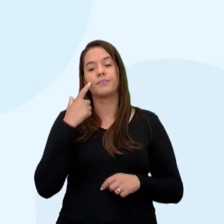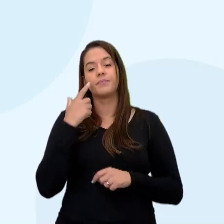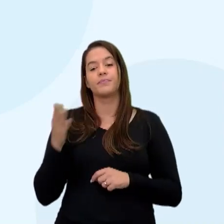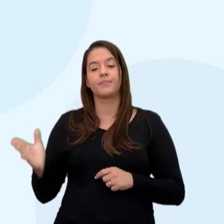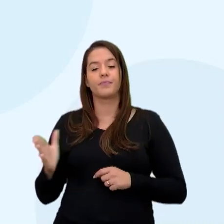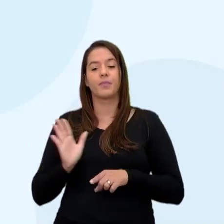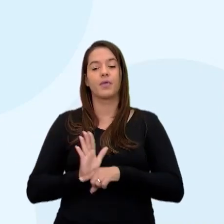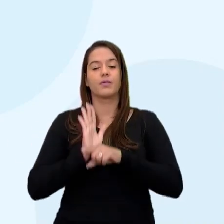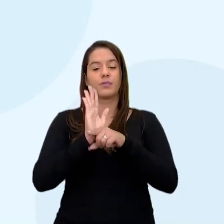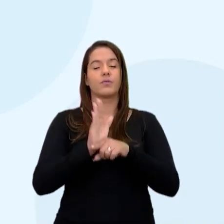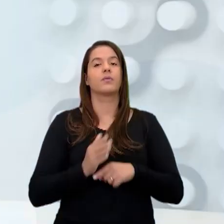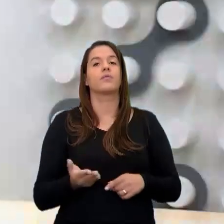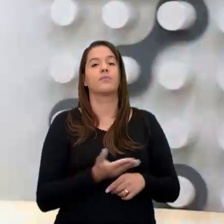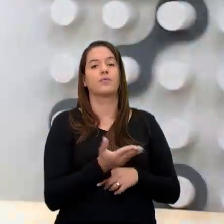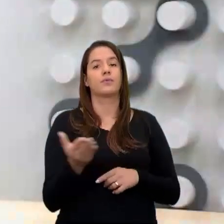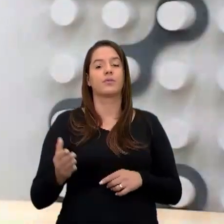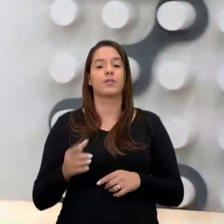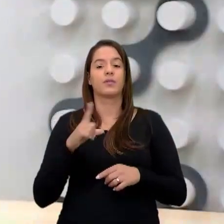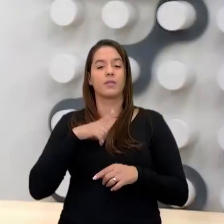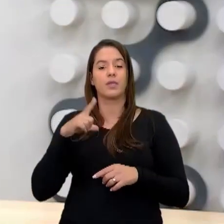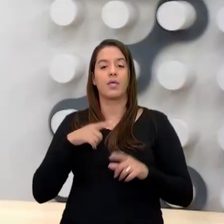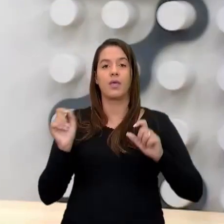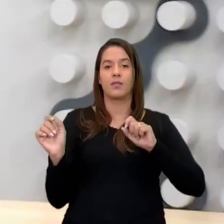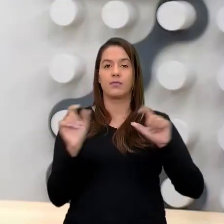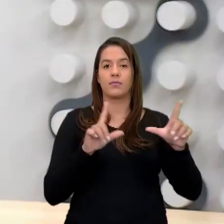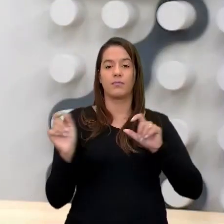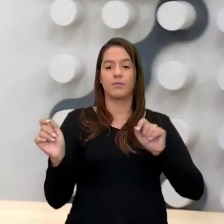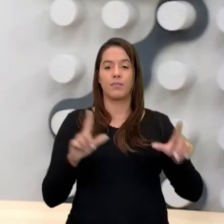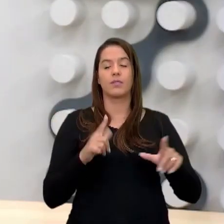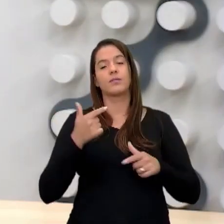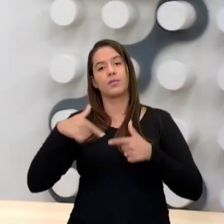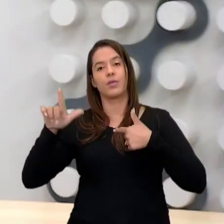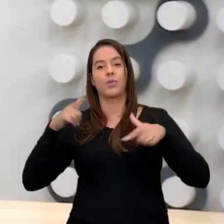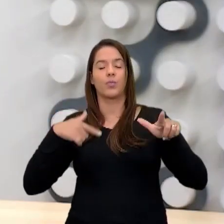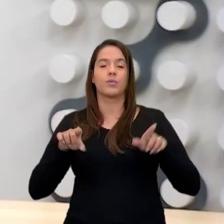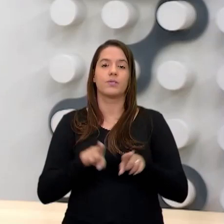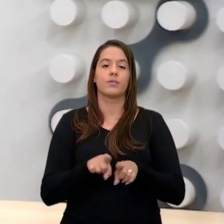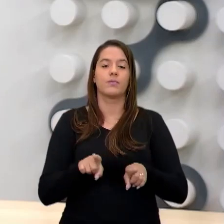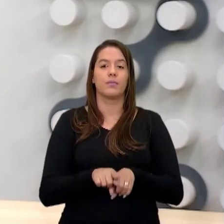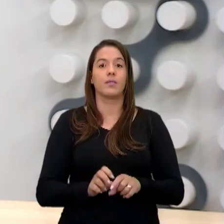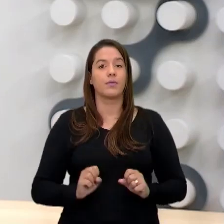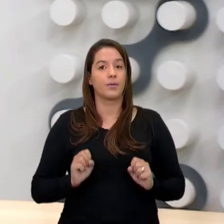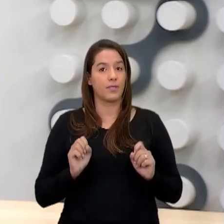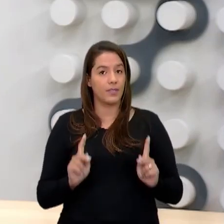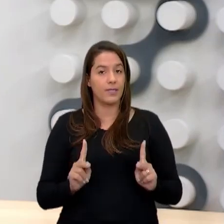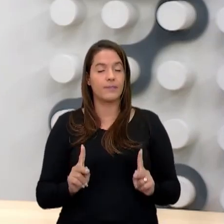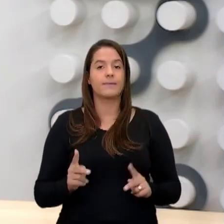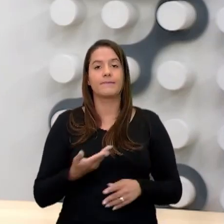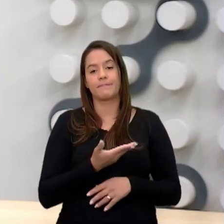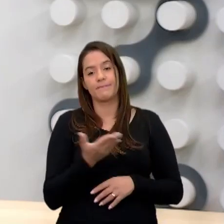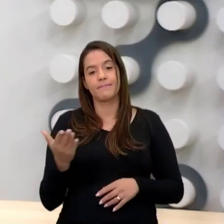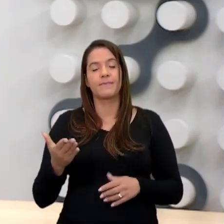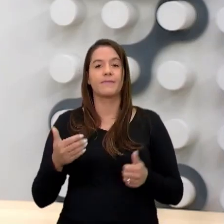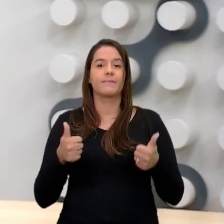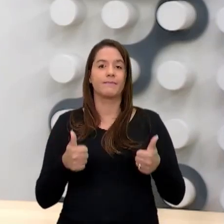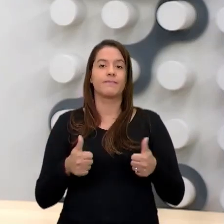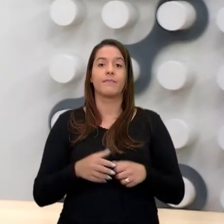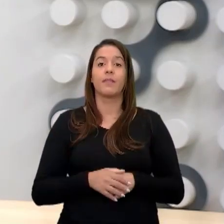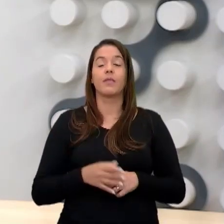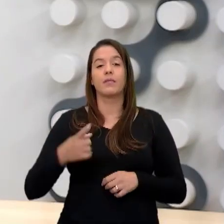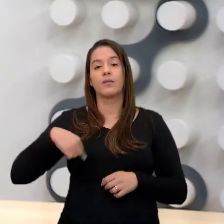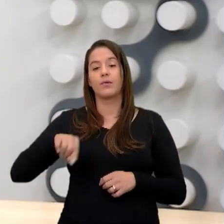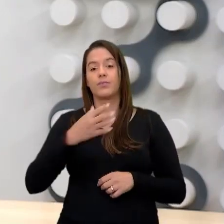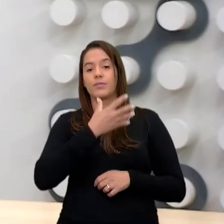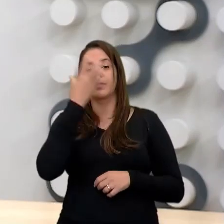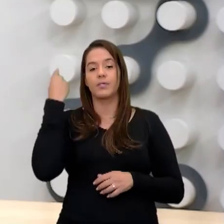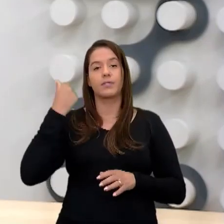grande orientação, porque além daquelas imagens que eu mostrei para vocês, tem outras imagens. Certo, galera? Certo, professores? É isso aí. Então não